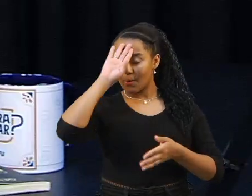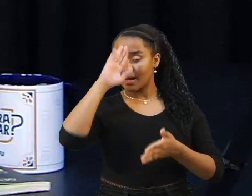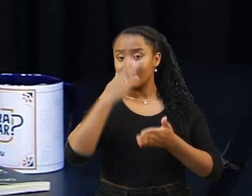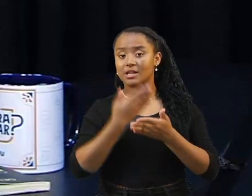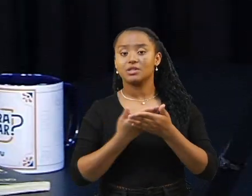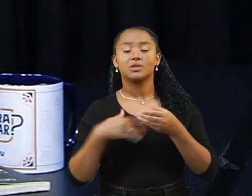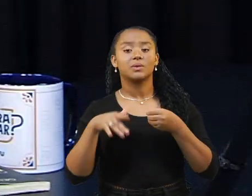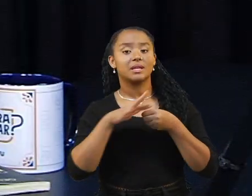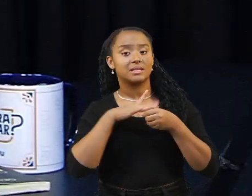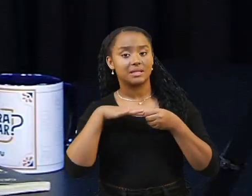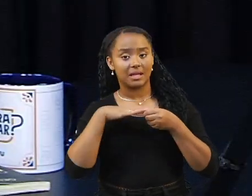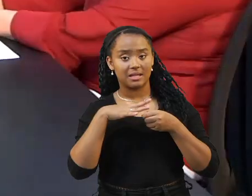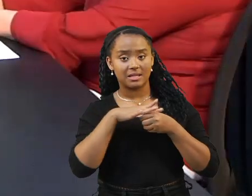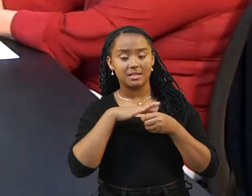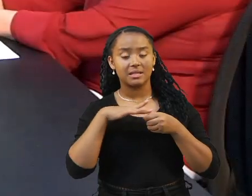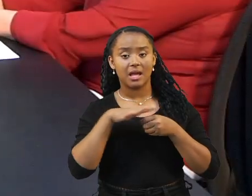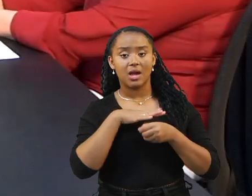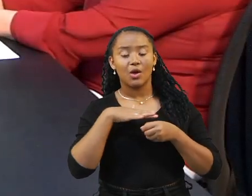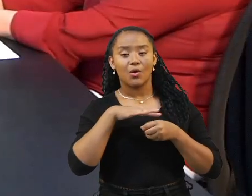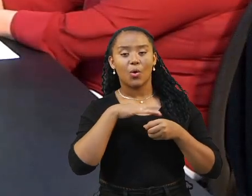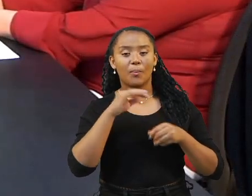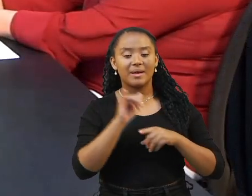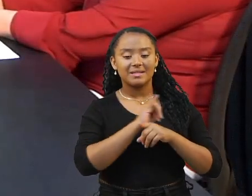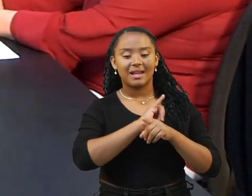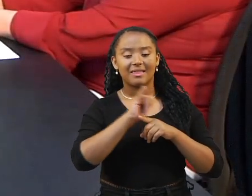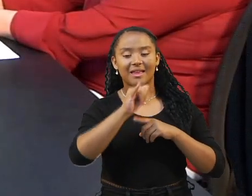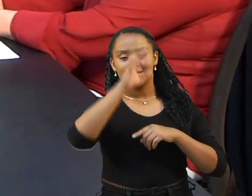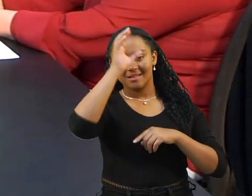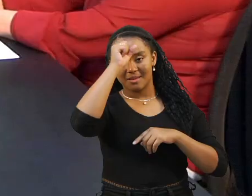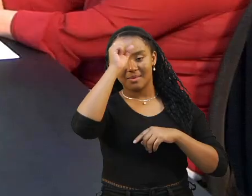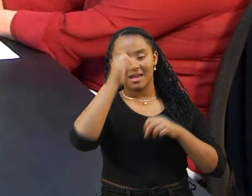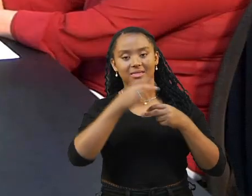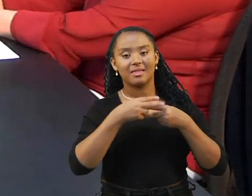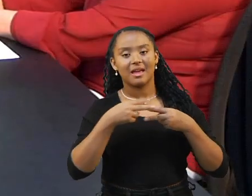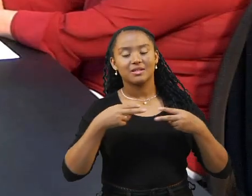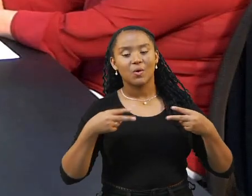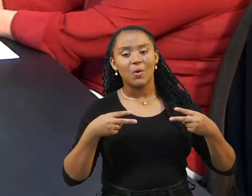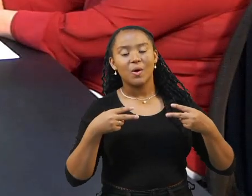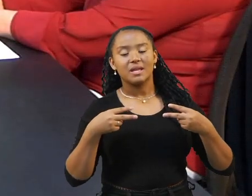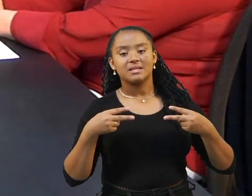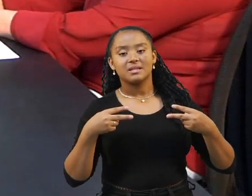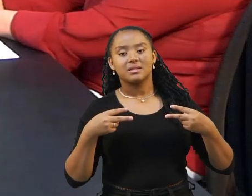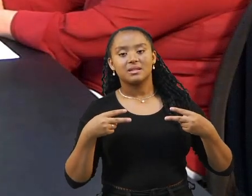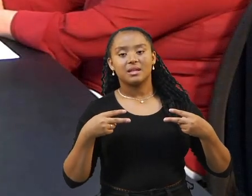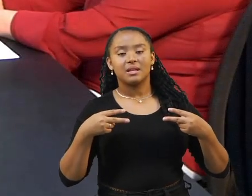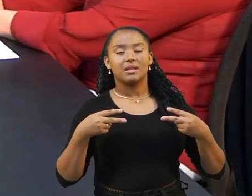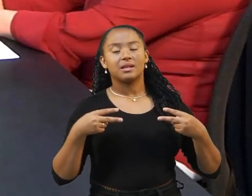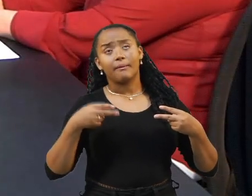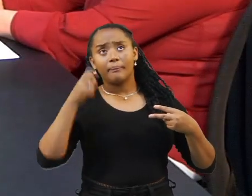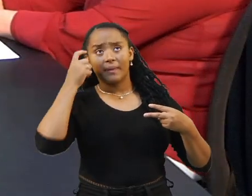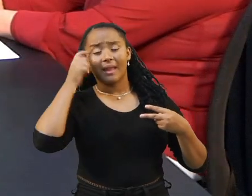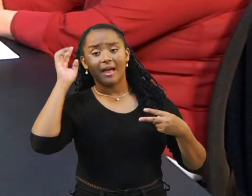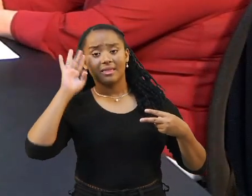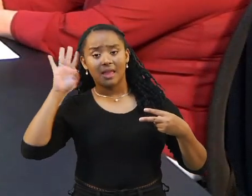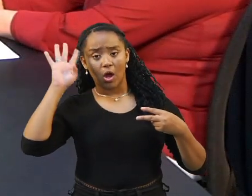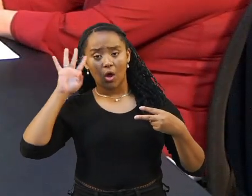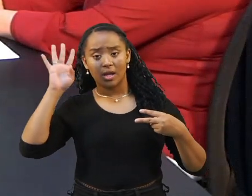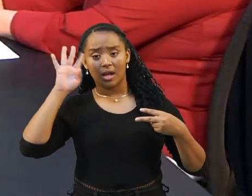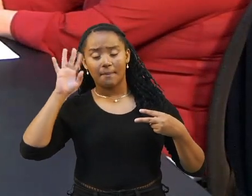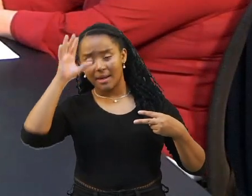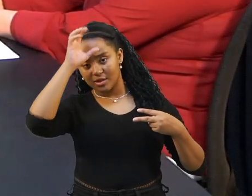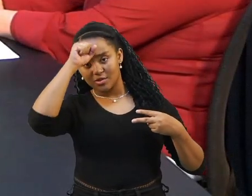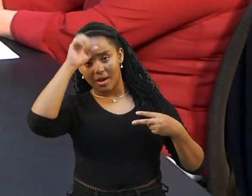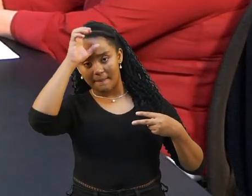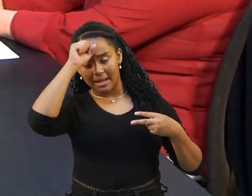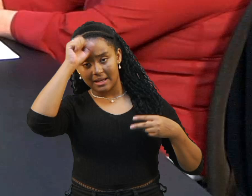Porque eu acredito na extensão como forma de aprendizado daquilo que você, digamos assim, teoricamente